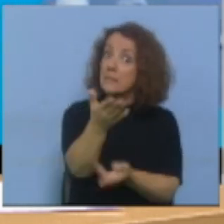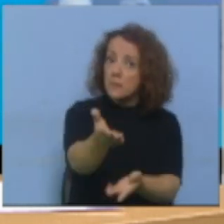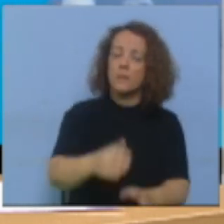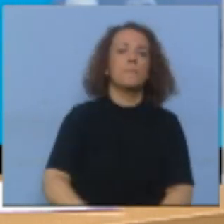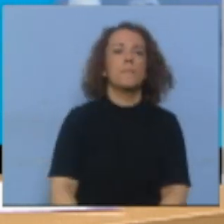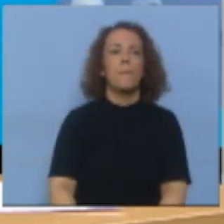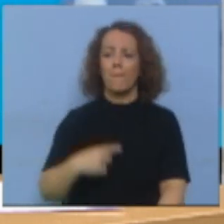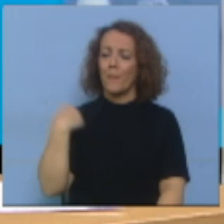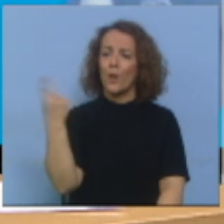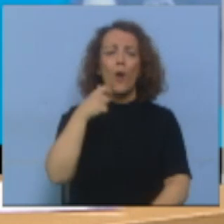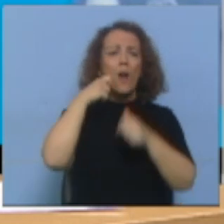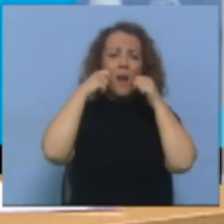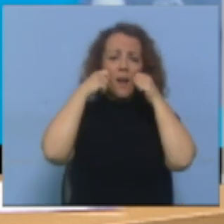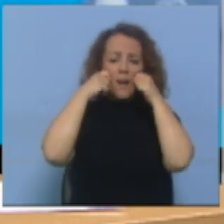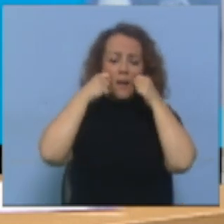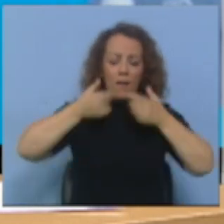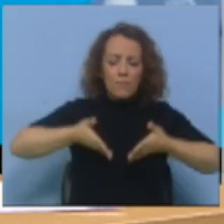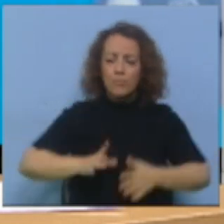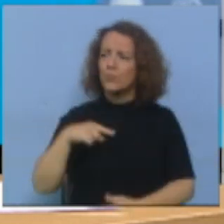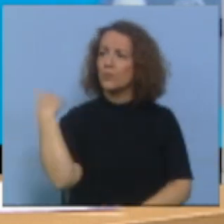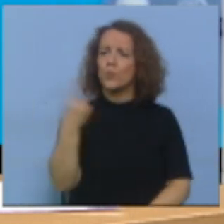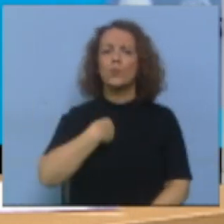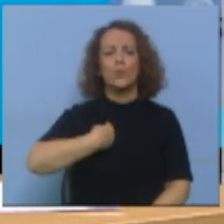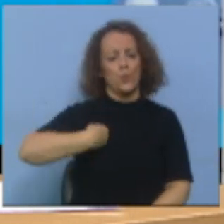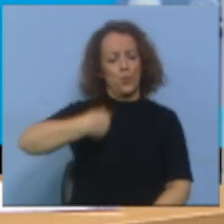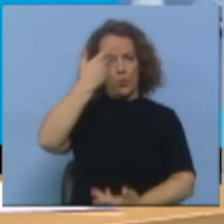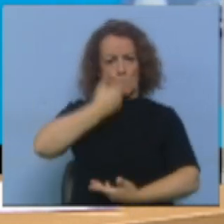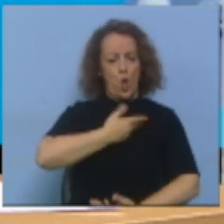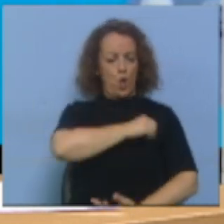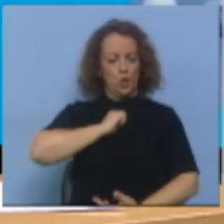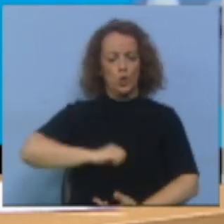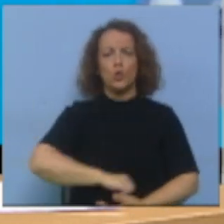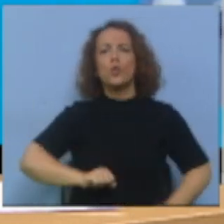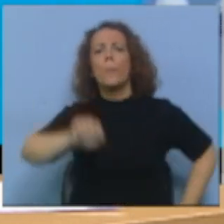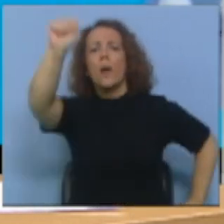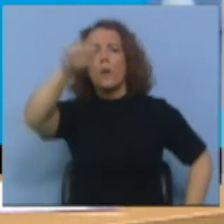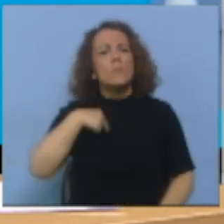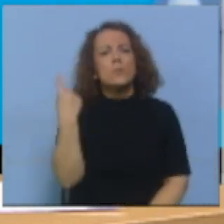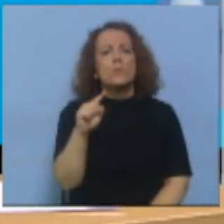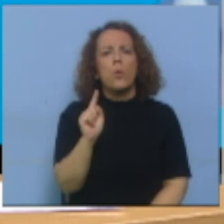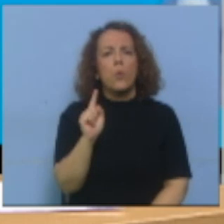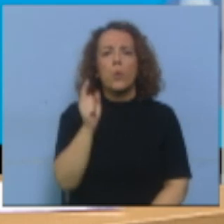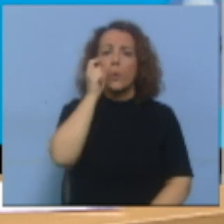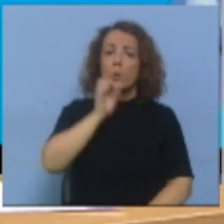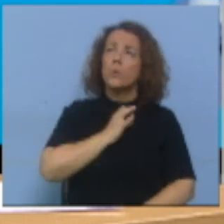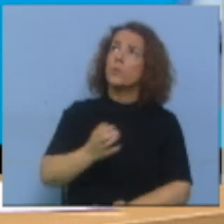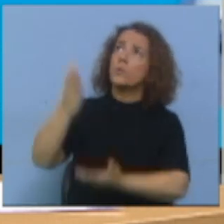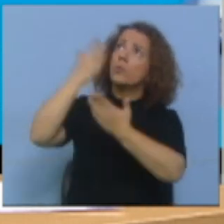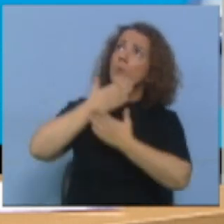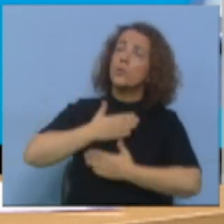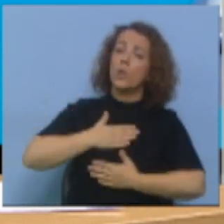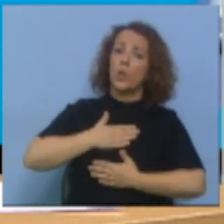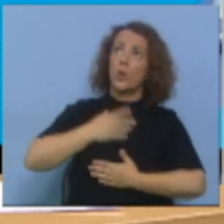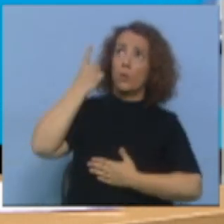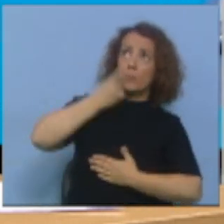somos da mesma natureza. Nós não somos super-homens. O Senhor deu-nos uma missão que é uma missão do outro